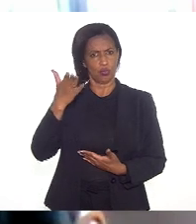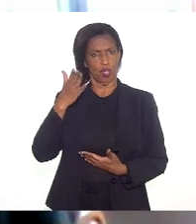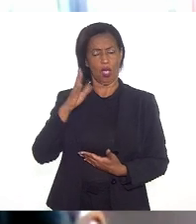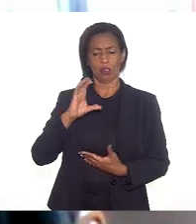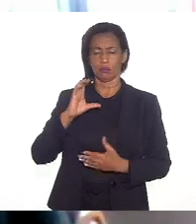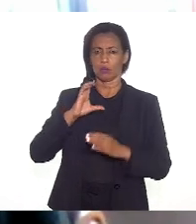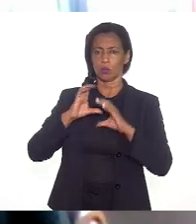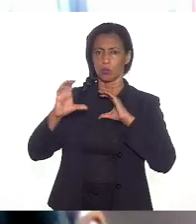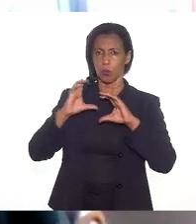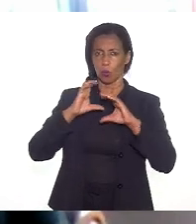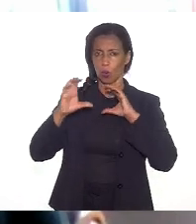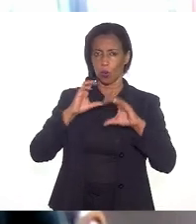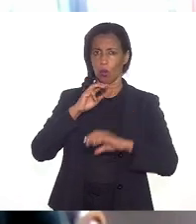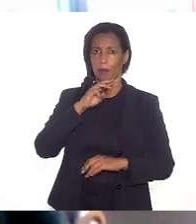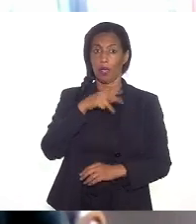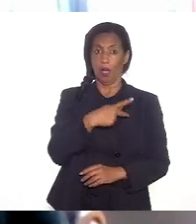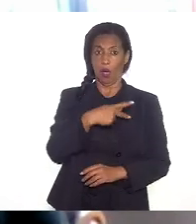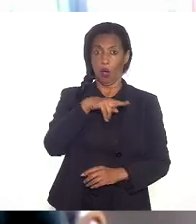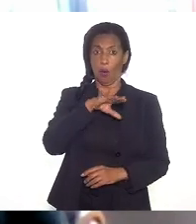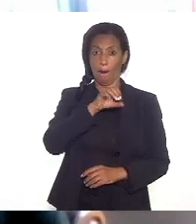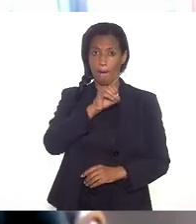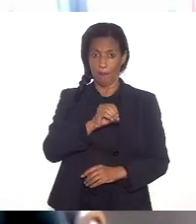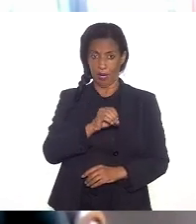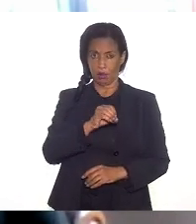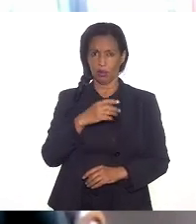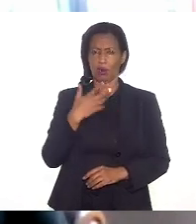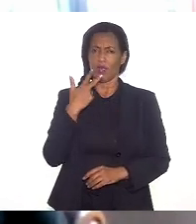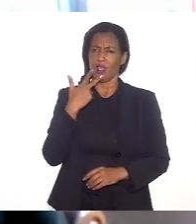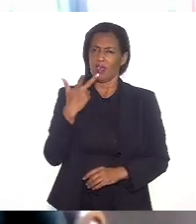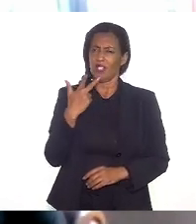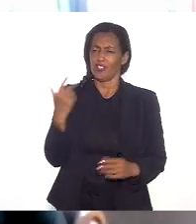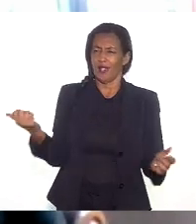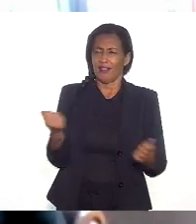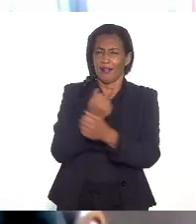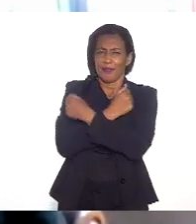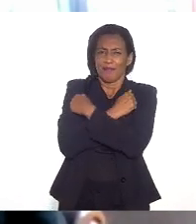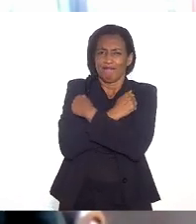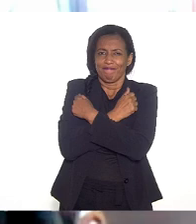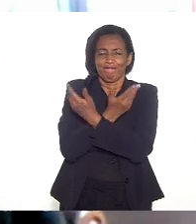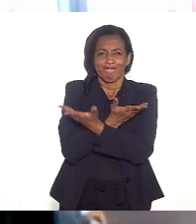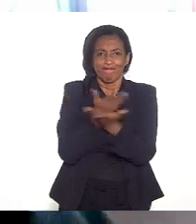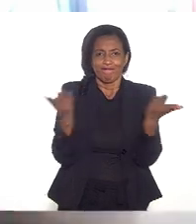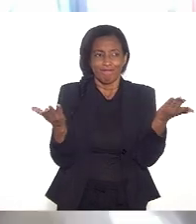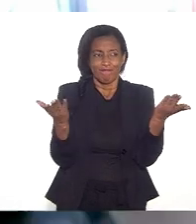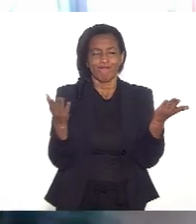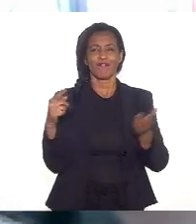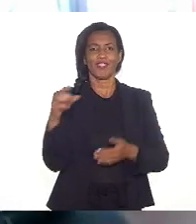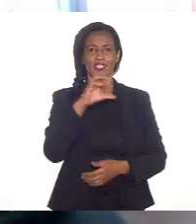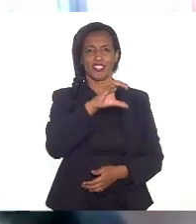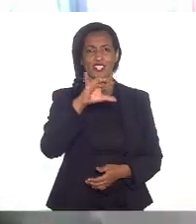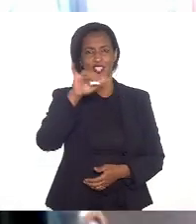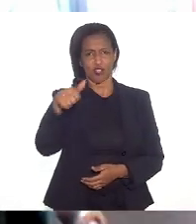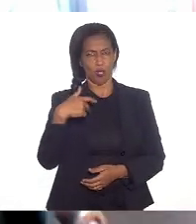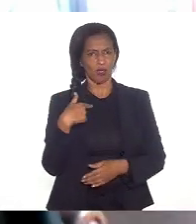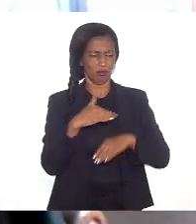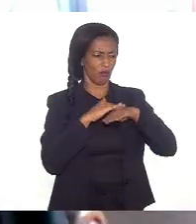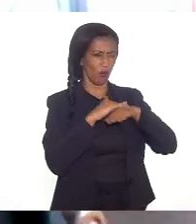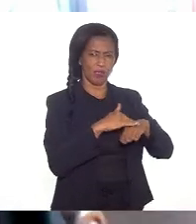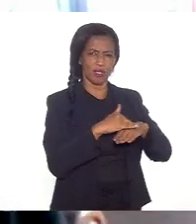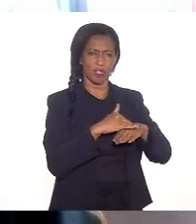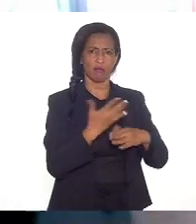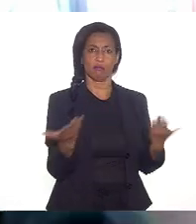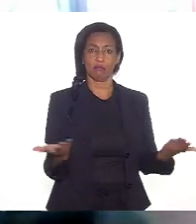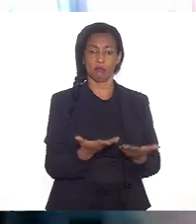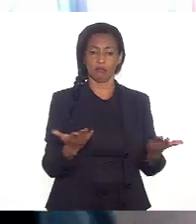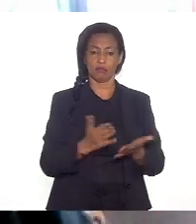ao Pedro Figueiredo essa nossa decisão e ele mandou um abraço para todos nós aqui da CCJ. estava falando com ele agora mesmo. Eu,